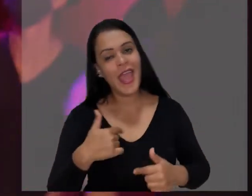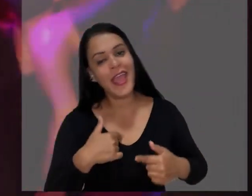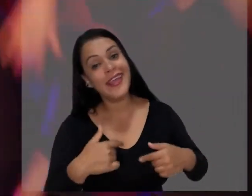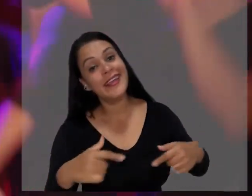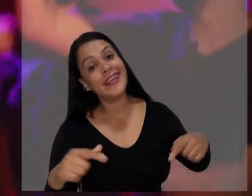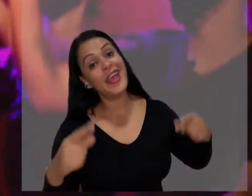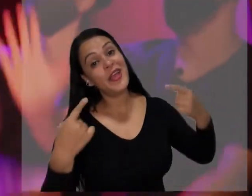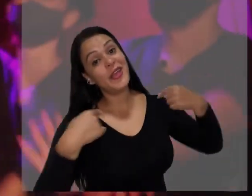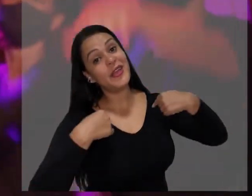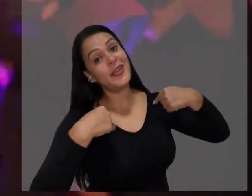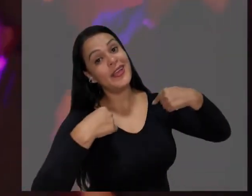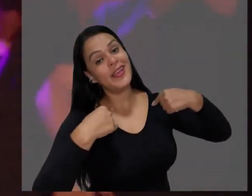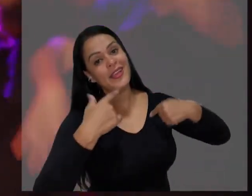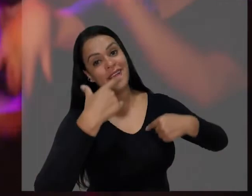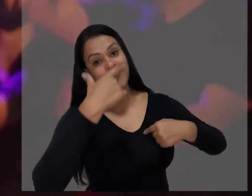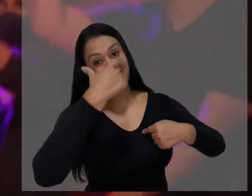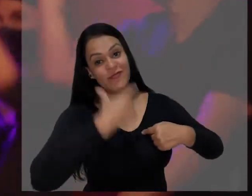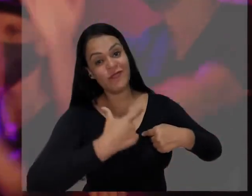sou um